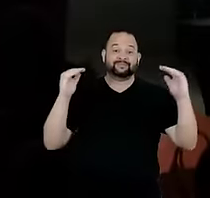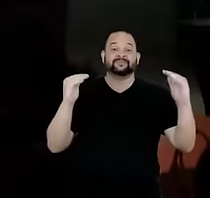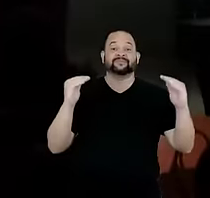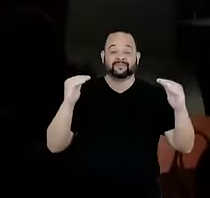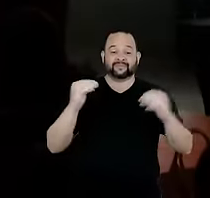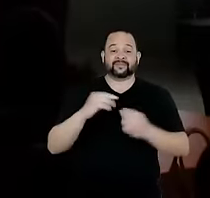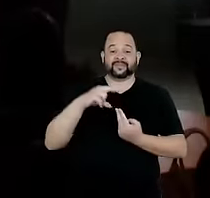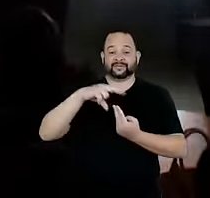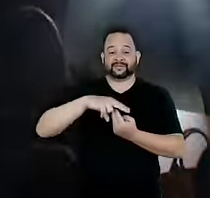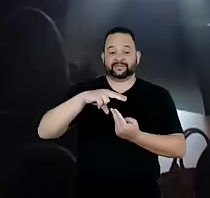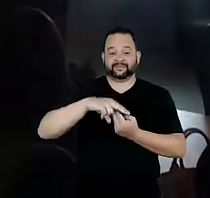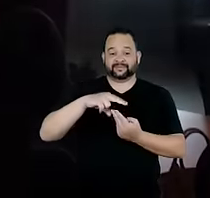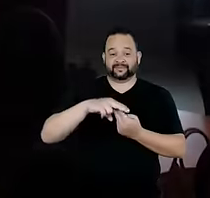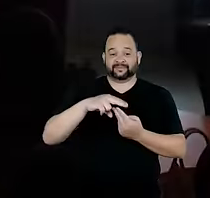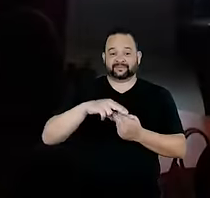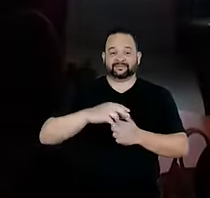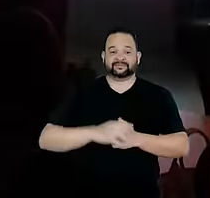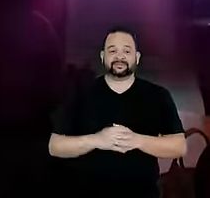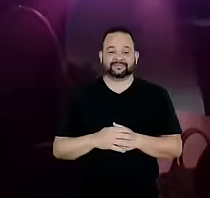Obrigada